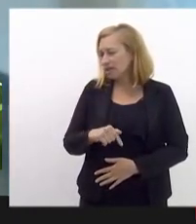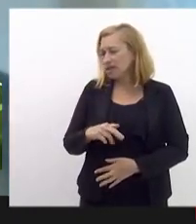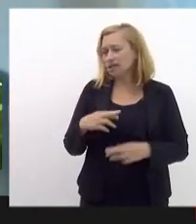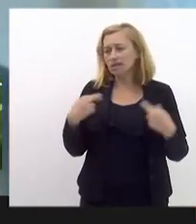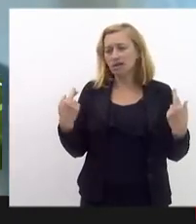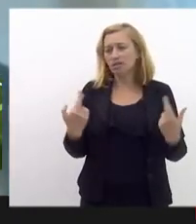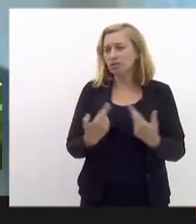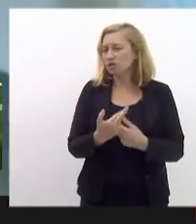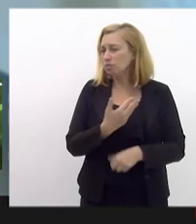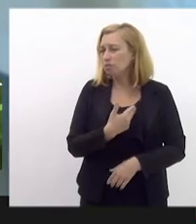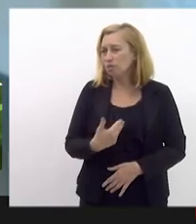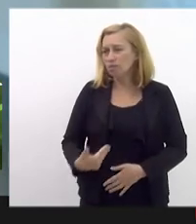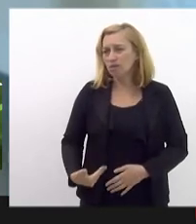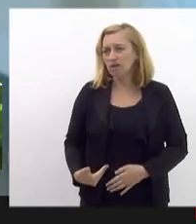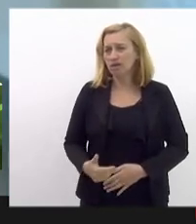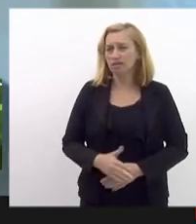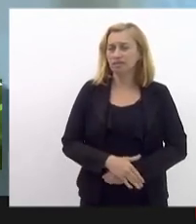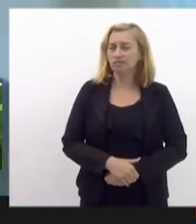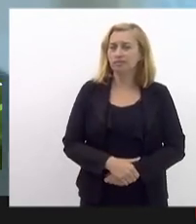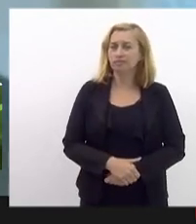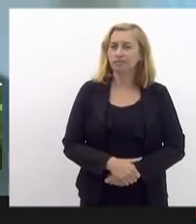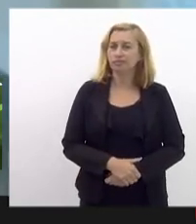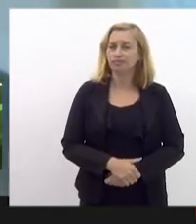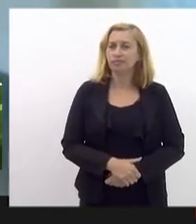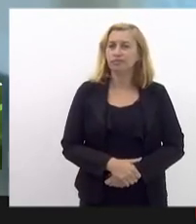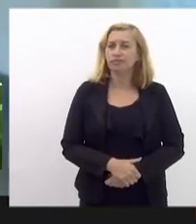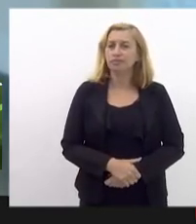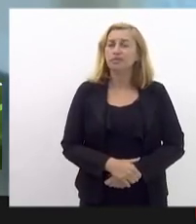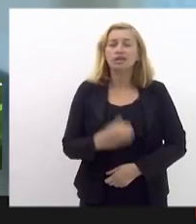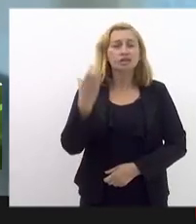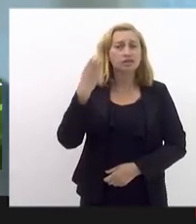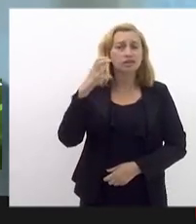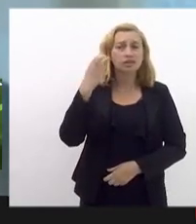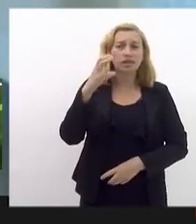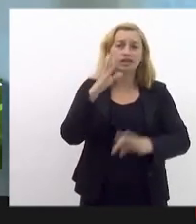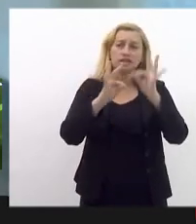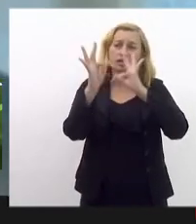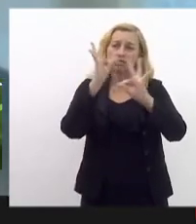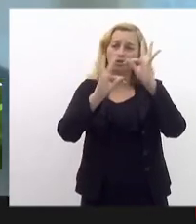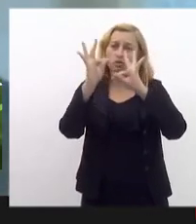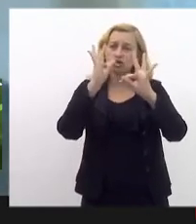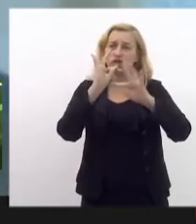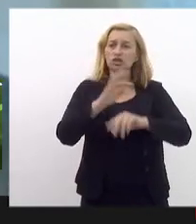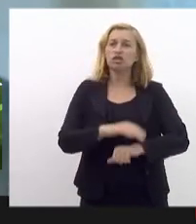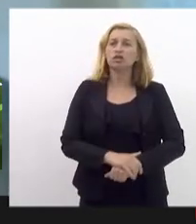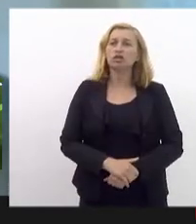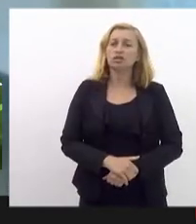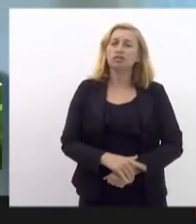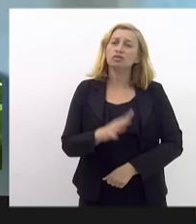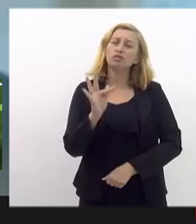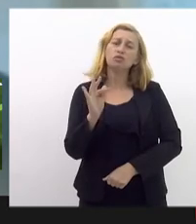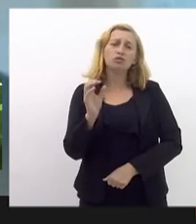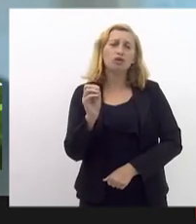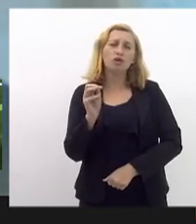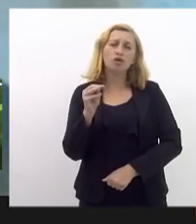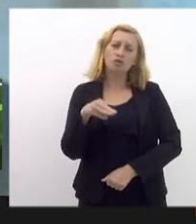pública convocada pela Comissão de Ciência e Tecnologia e pelo nosso fórum